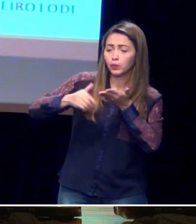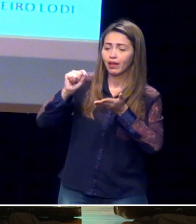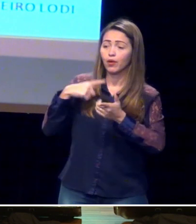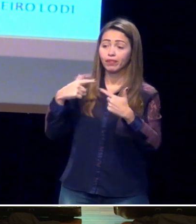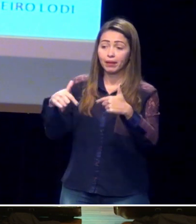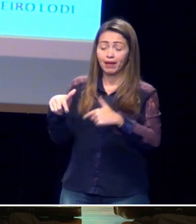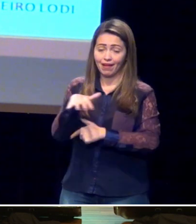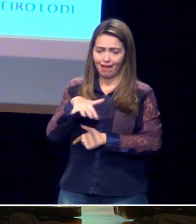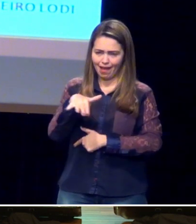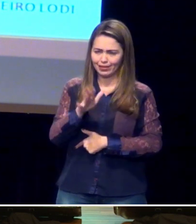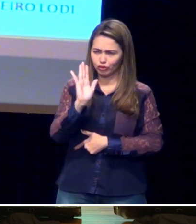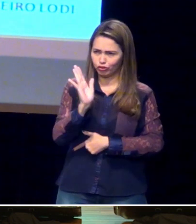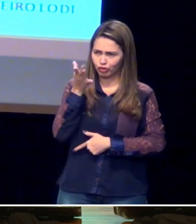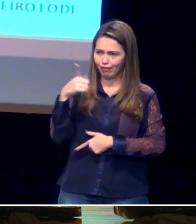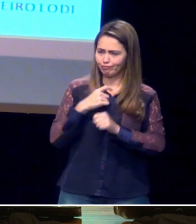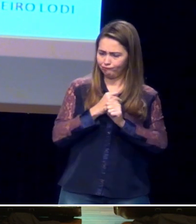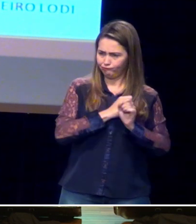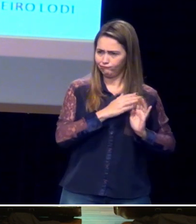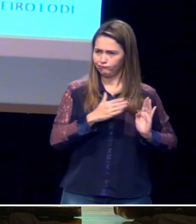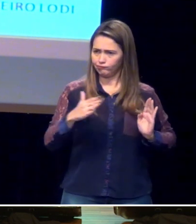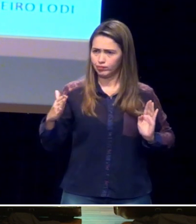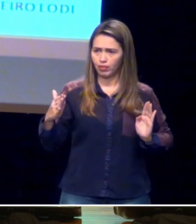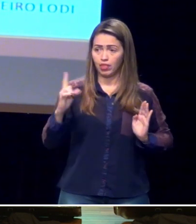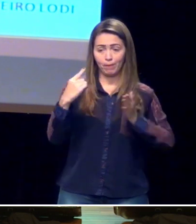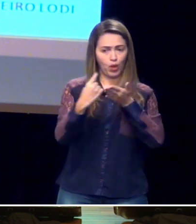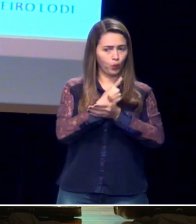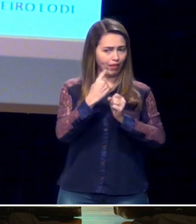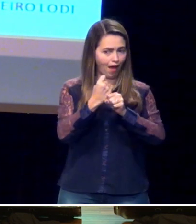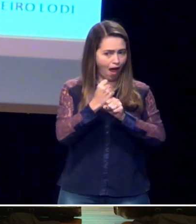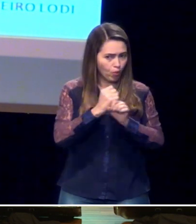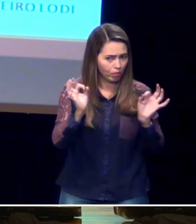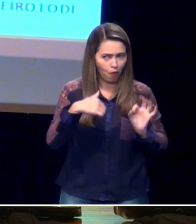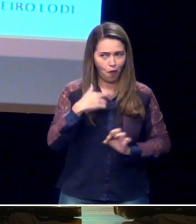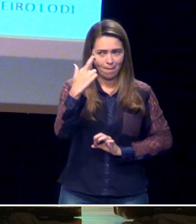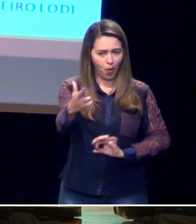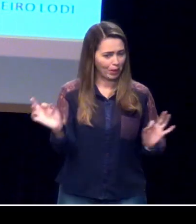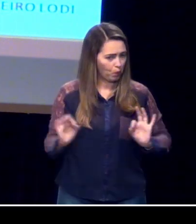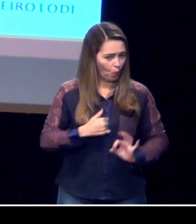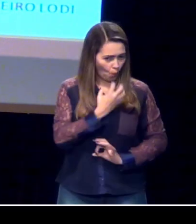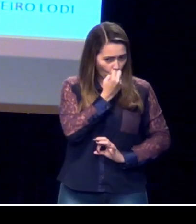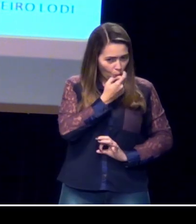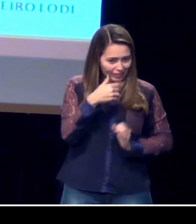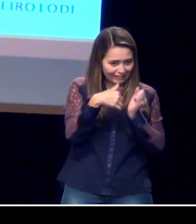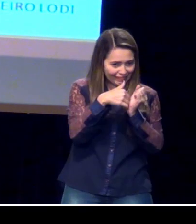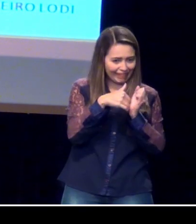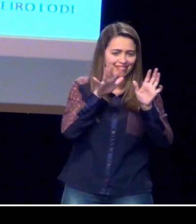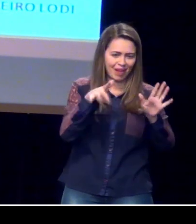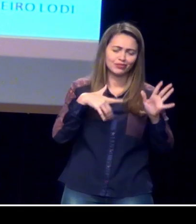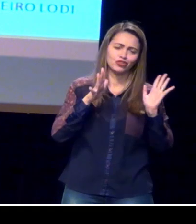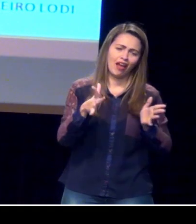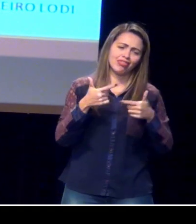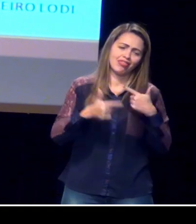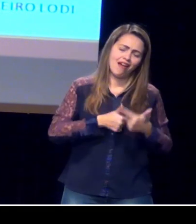Eu trabalho na área já há algum tempo, não me perguntem quanto, porque eu não vou falar, mas eu já trabalho